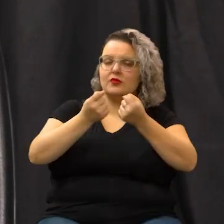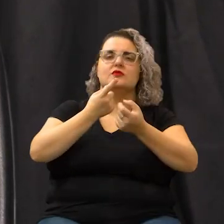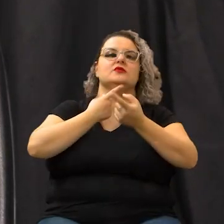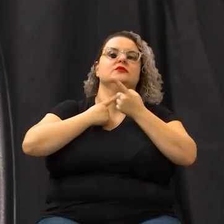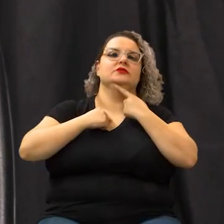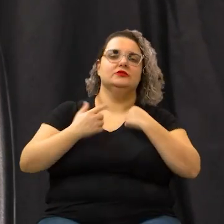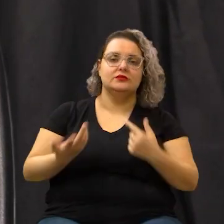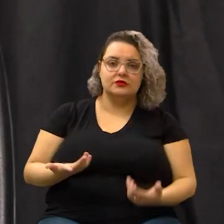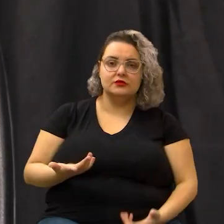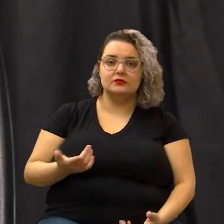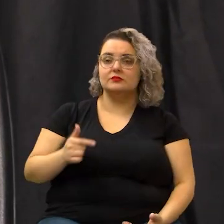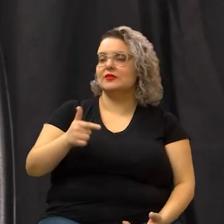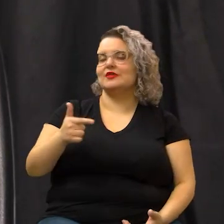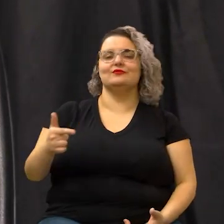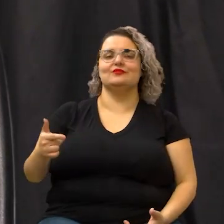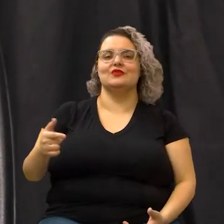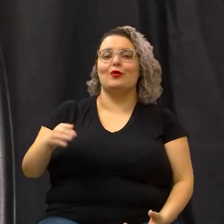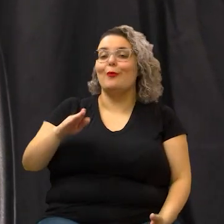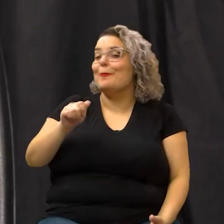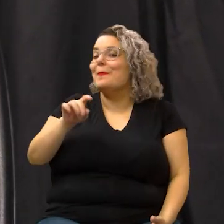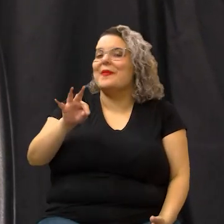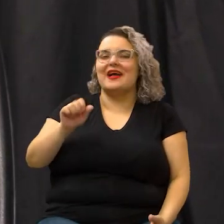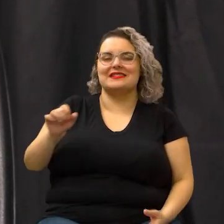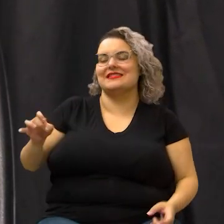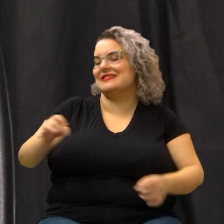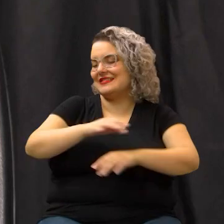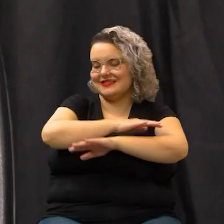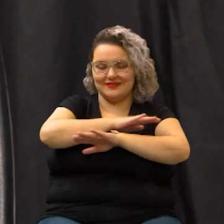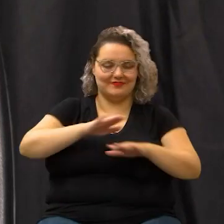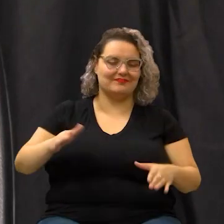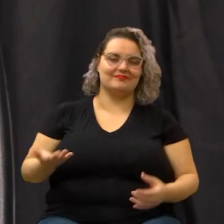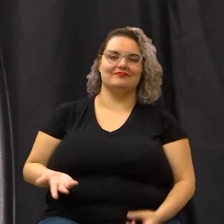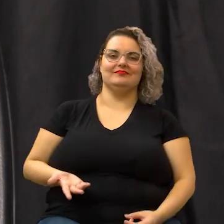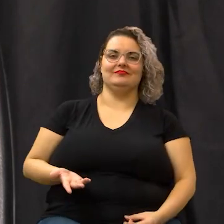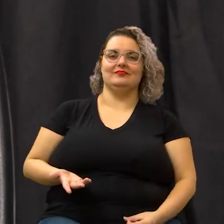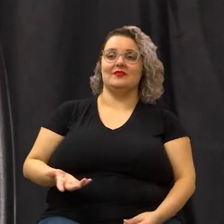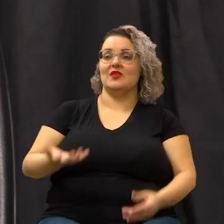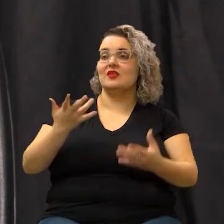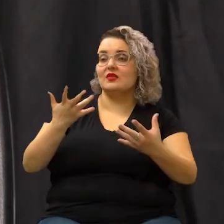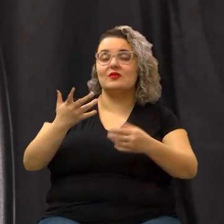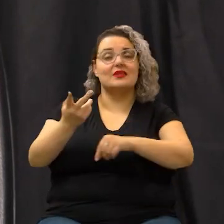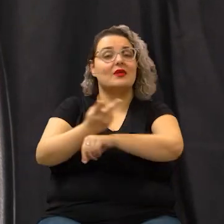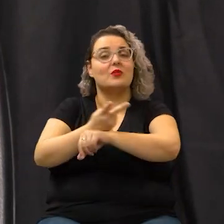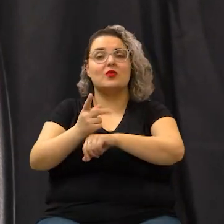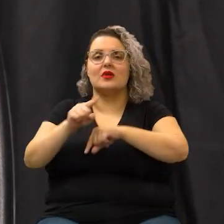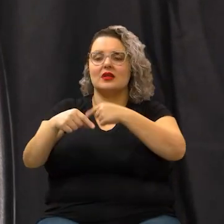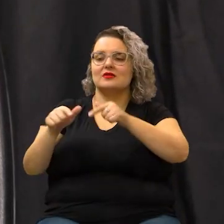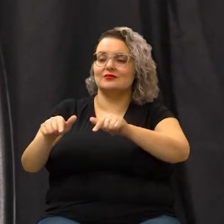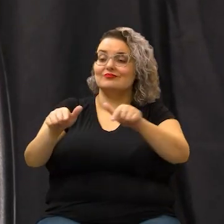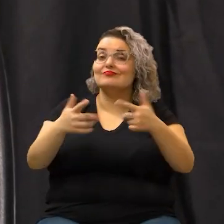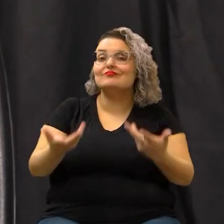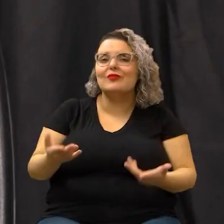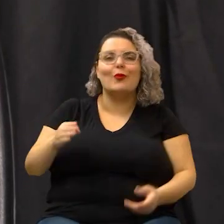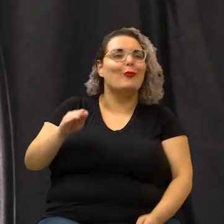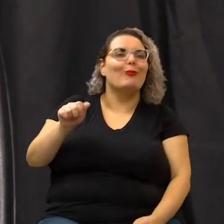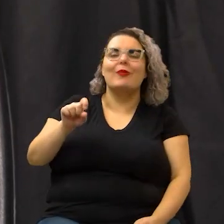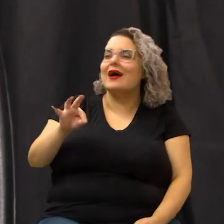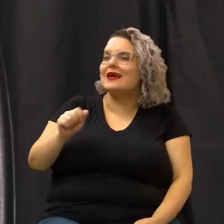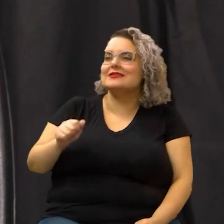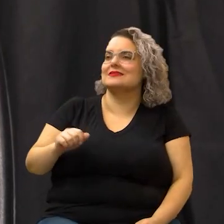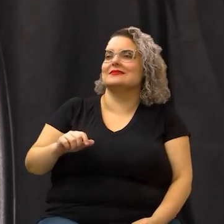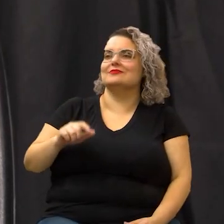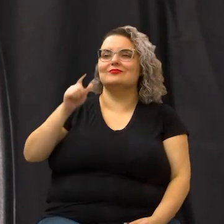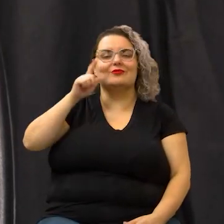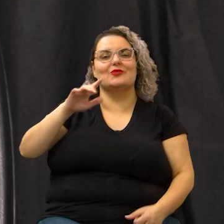de vontade, mas não tinha o basta. E às vezes eu queria ir buscar em outros lugares esse